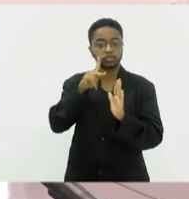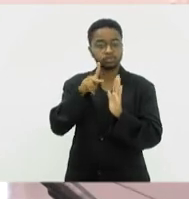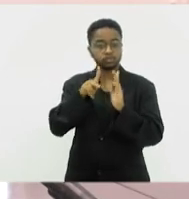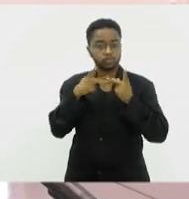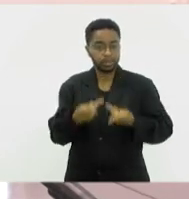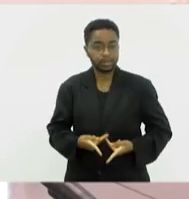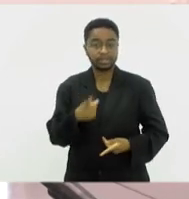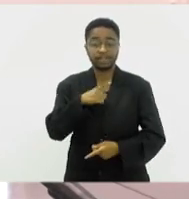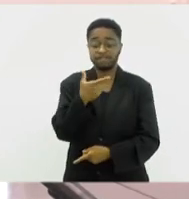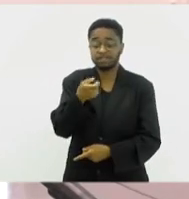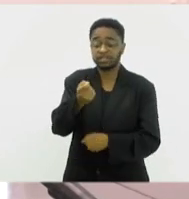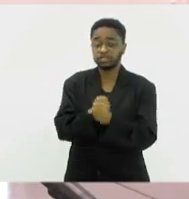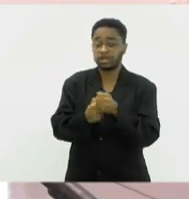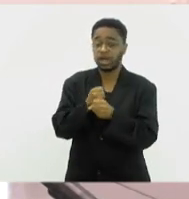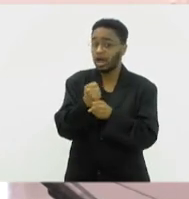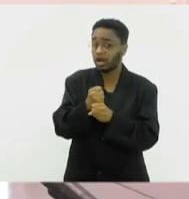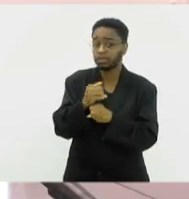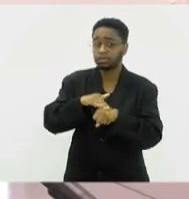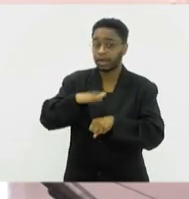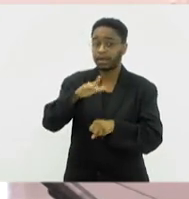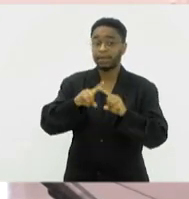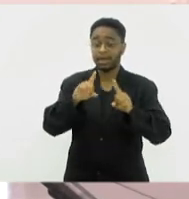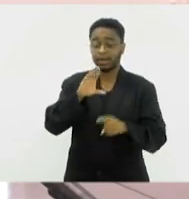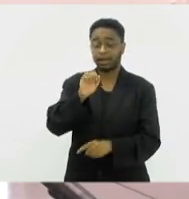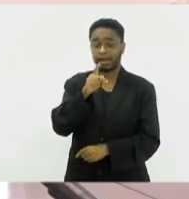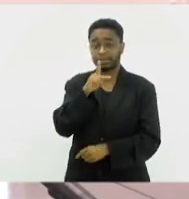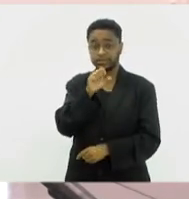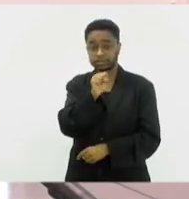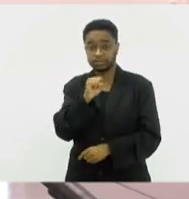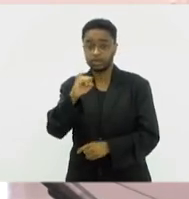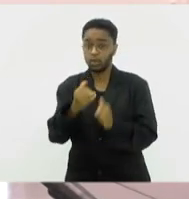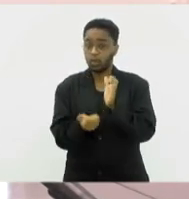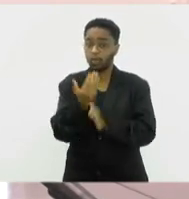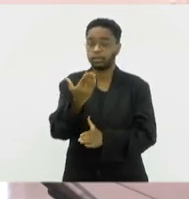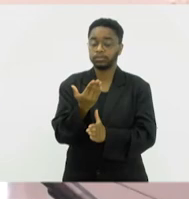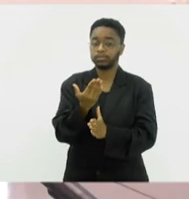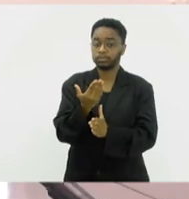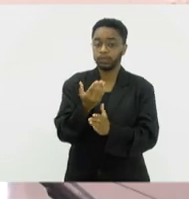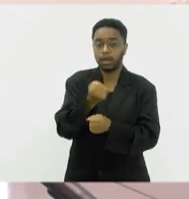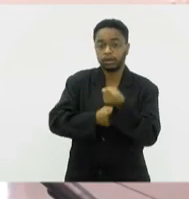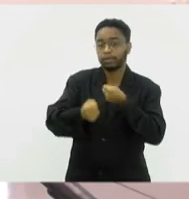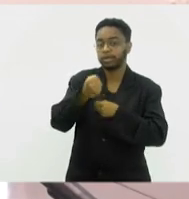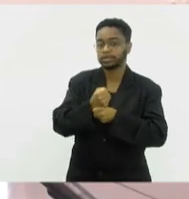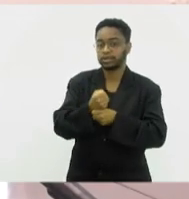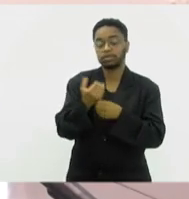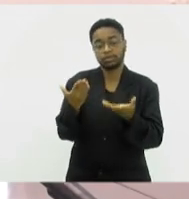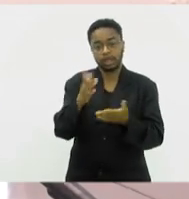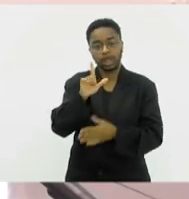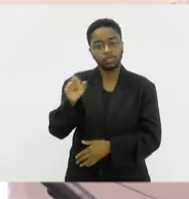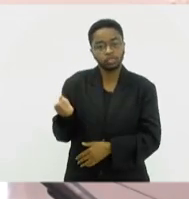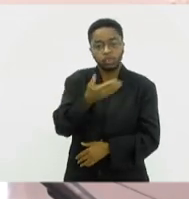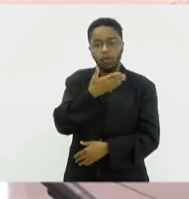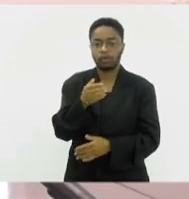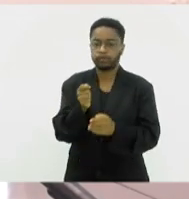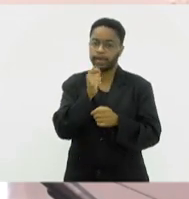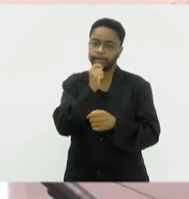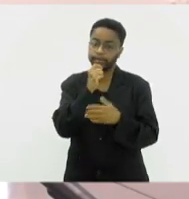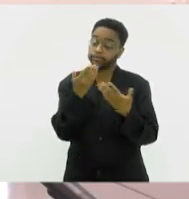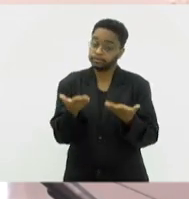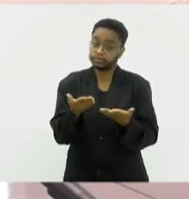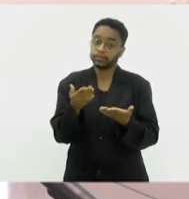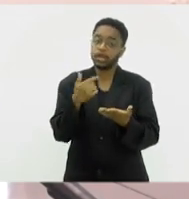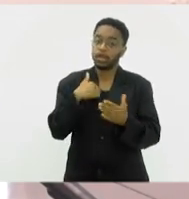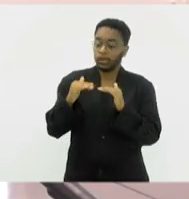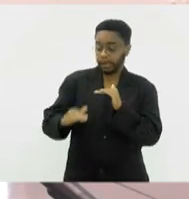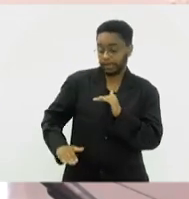20 anos. A do CAPCI foi fundada ano passado, que é o Conselho de Psicologia. Então, ainda é novo. Infelizmente, eu, por exemplo,